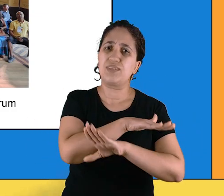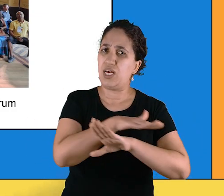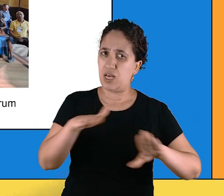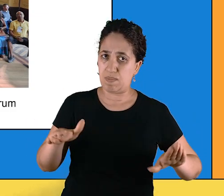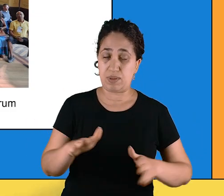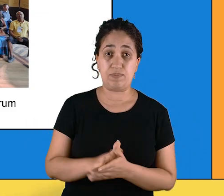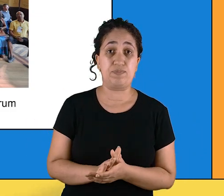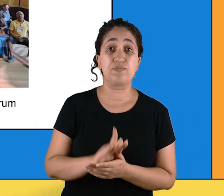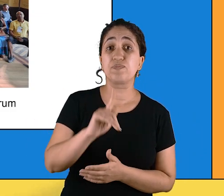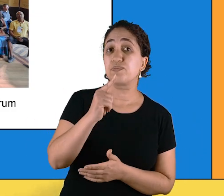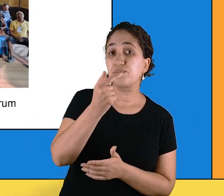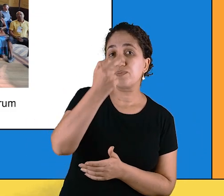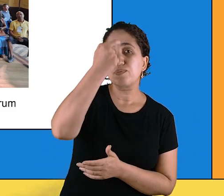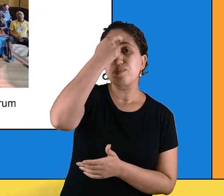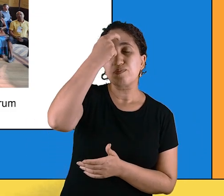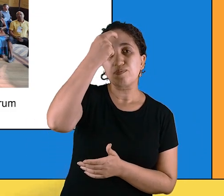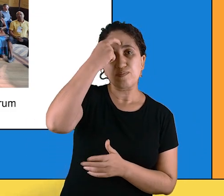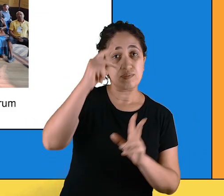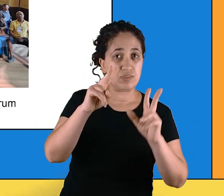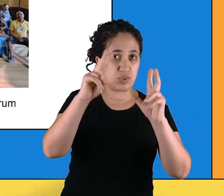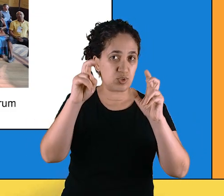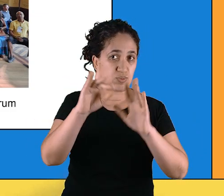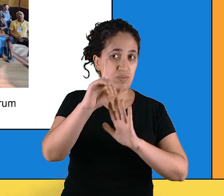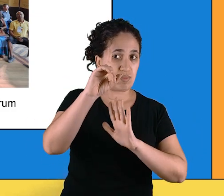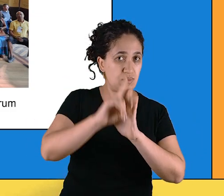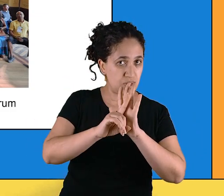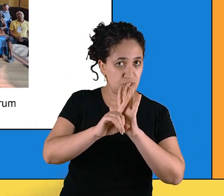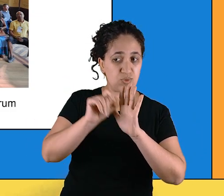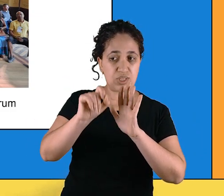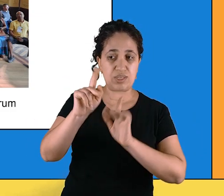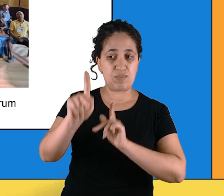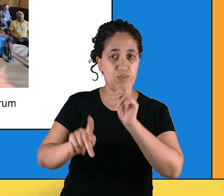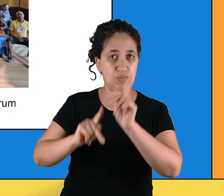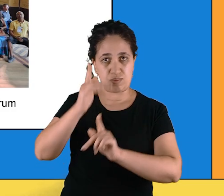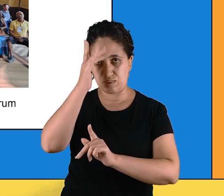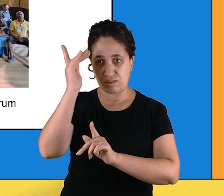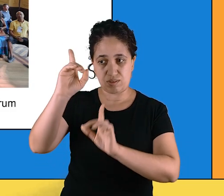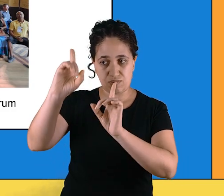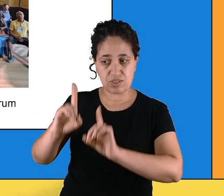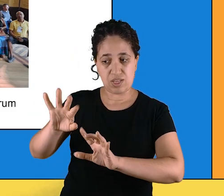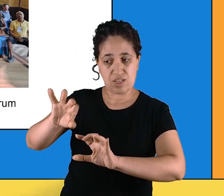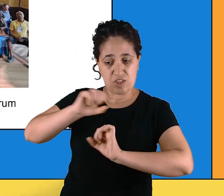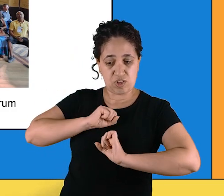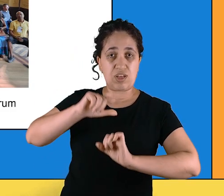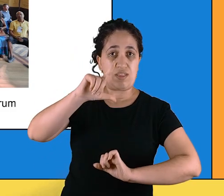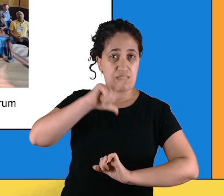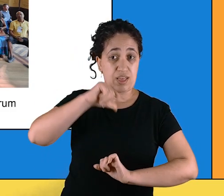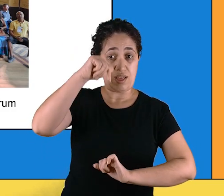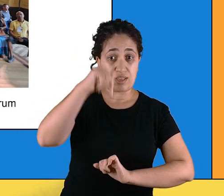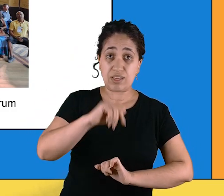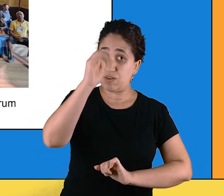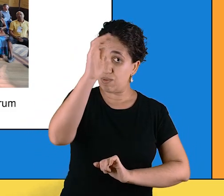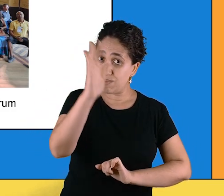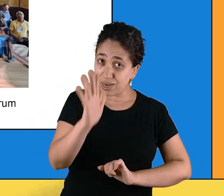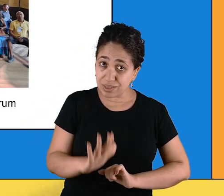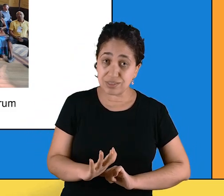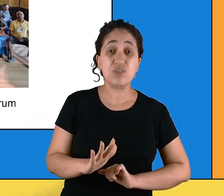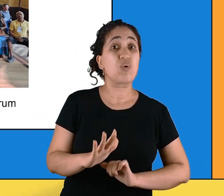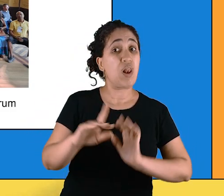discriminação. A conscientização sobre os direitos adquiridos pela população de pessoas com deficiência. O Brasil é um país que